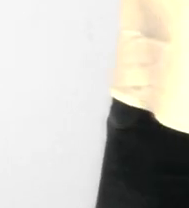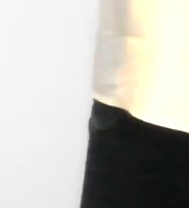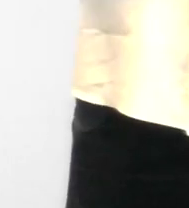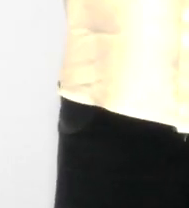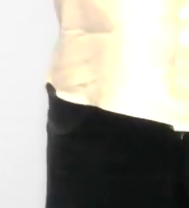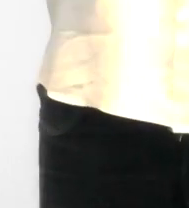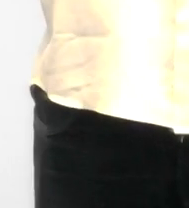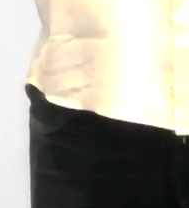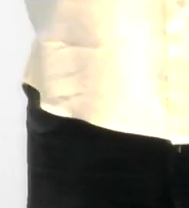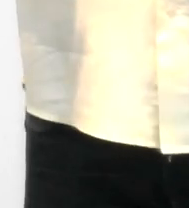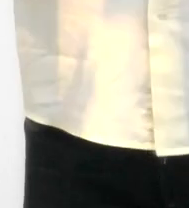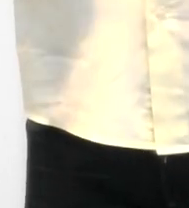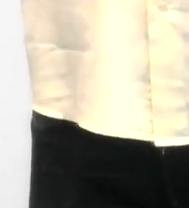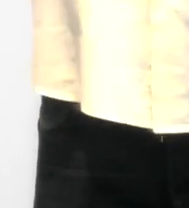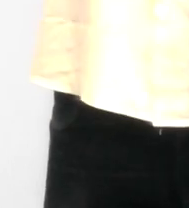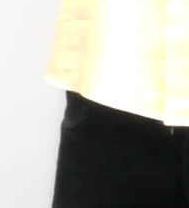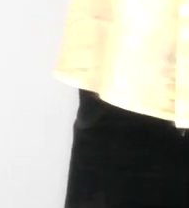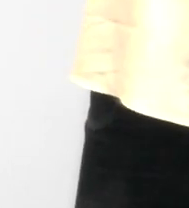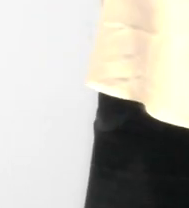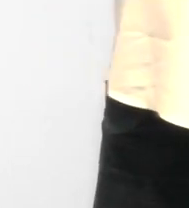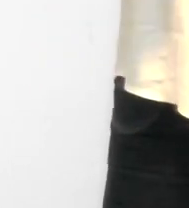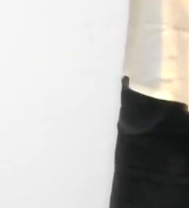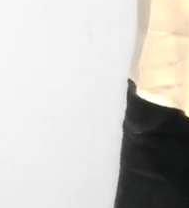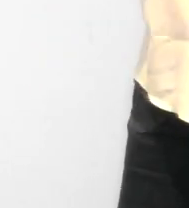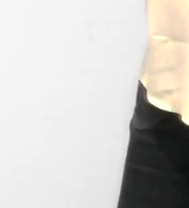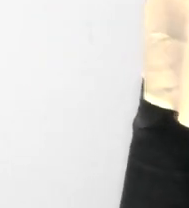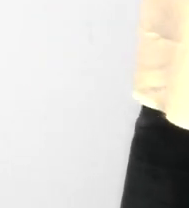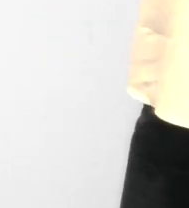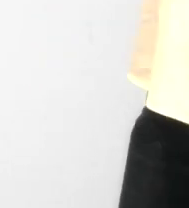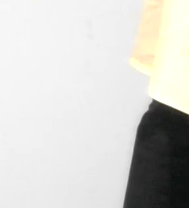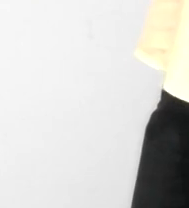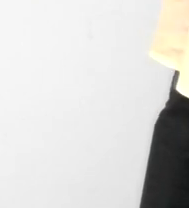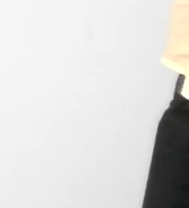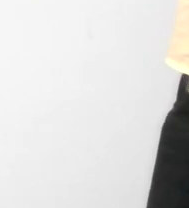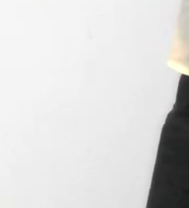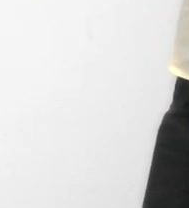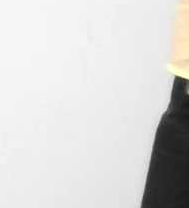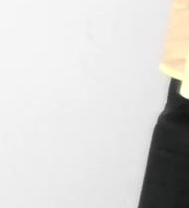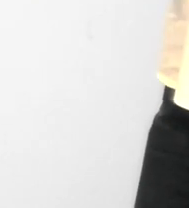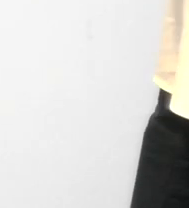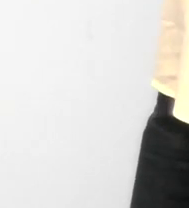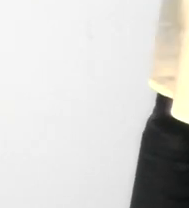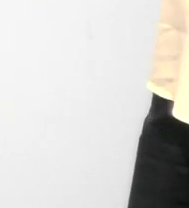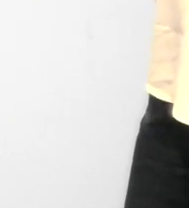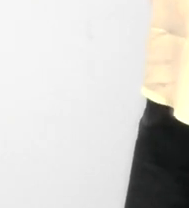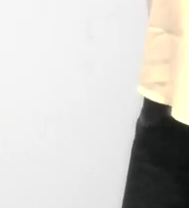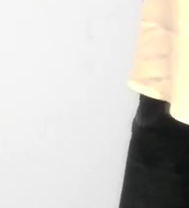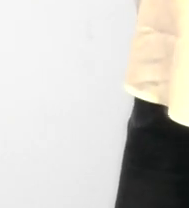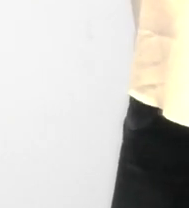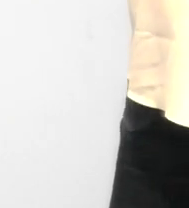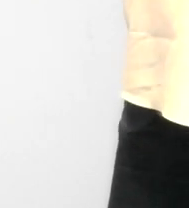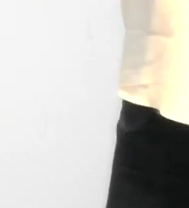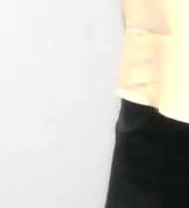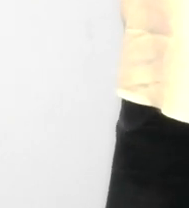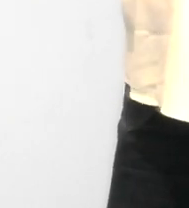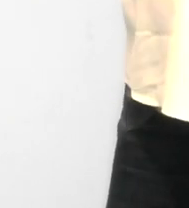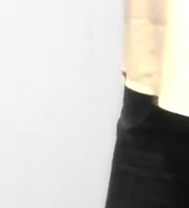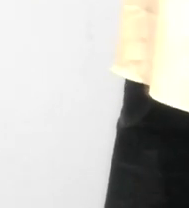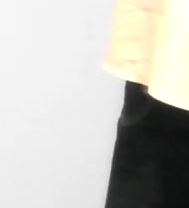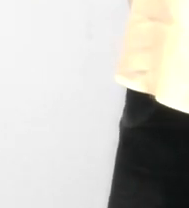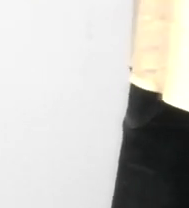agradecendo a todos por estar nos ouvindo porque eu sei o que você ficar hoje eu tenho voz porque de certa forma eu tô no